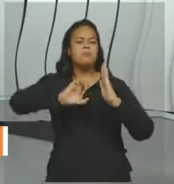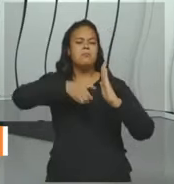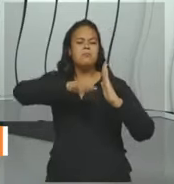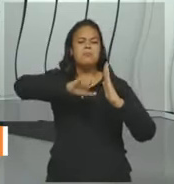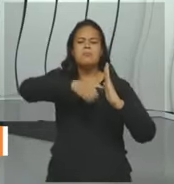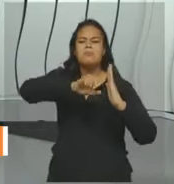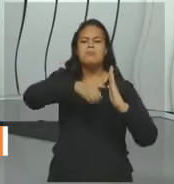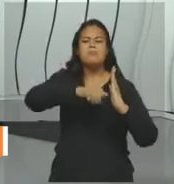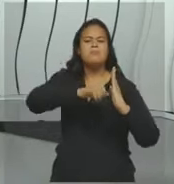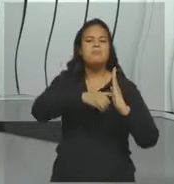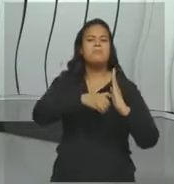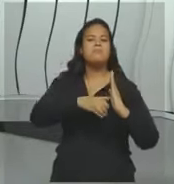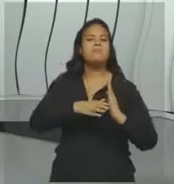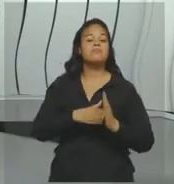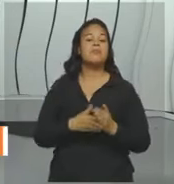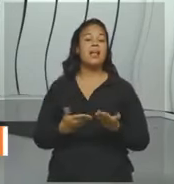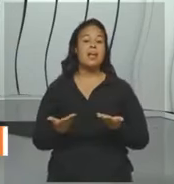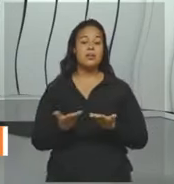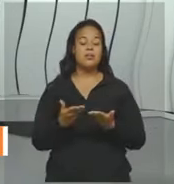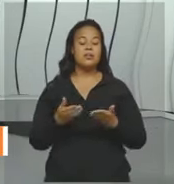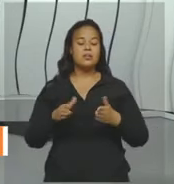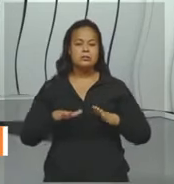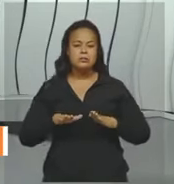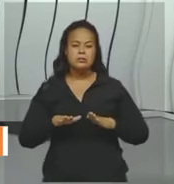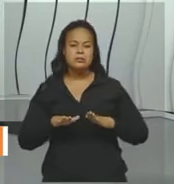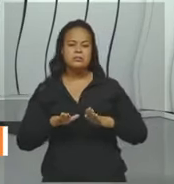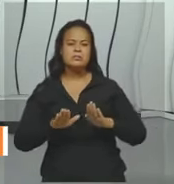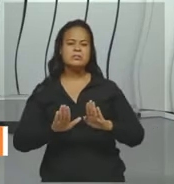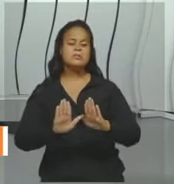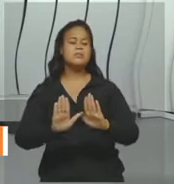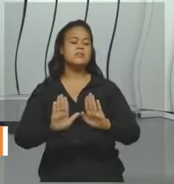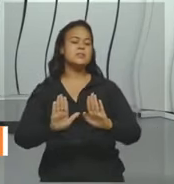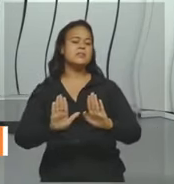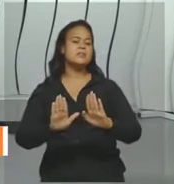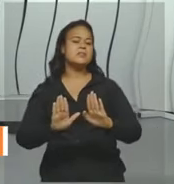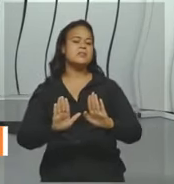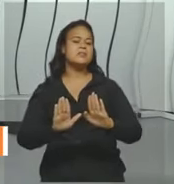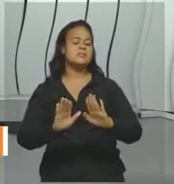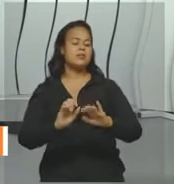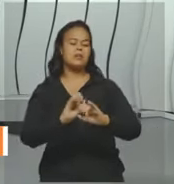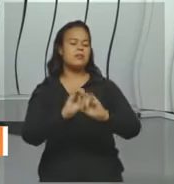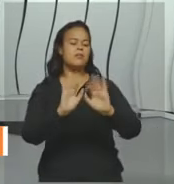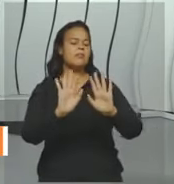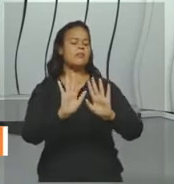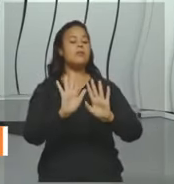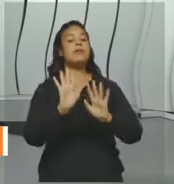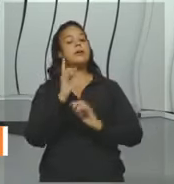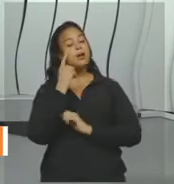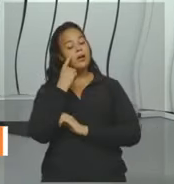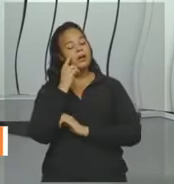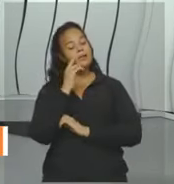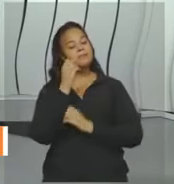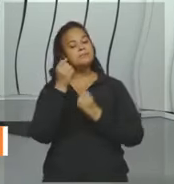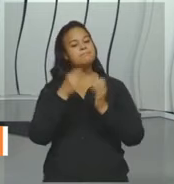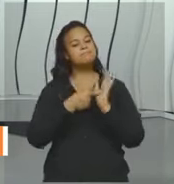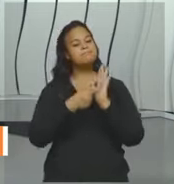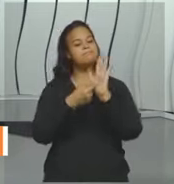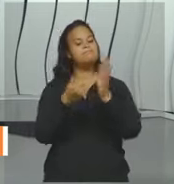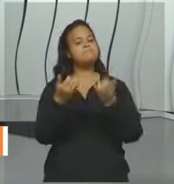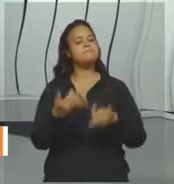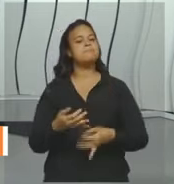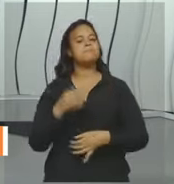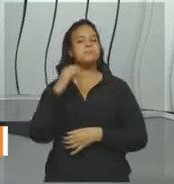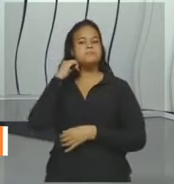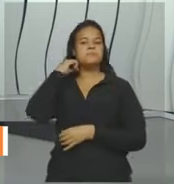Acontece que essa ideia aqui dele ser um plano inclinado enrolado sobre si mesmo, às vezes não é muito claro e eu vou mostrar aqui. Temos aqui